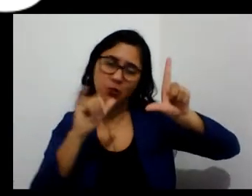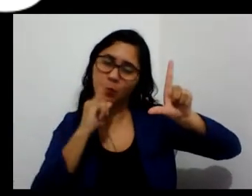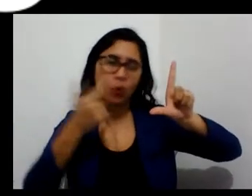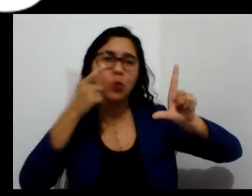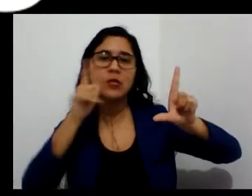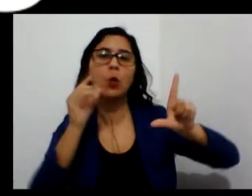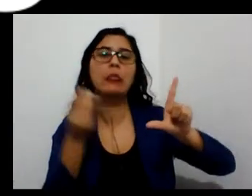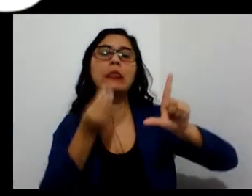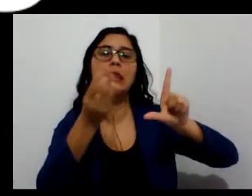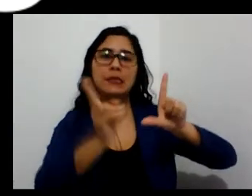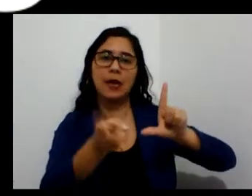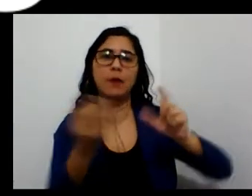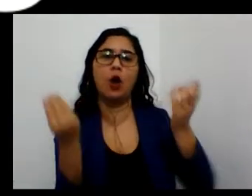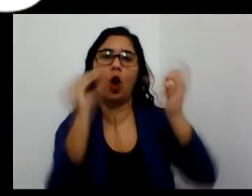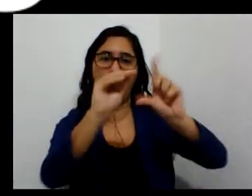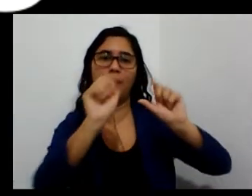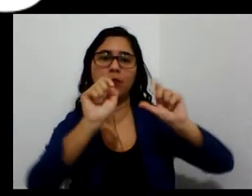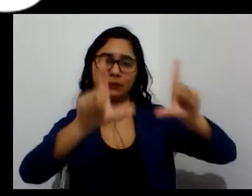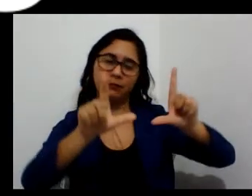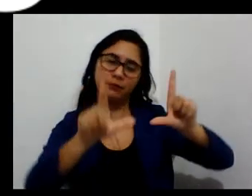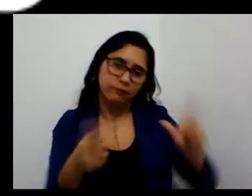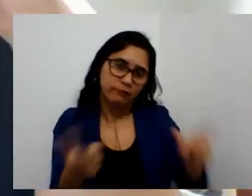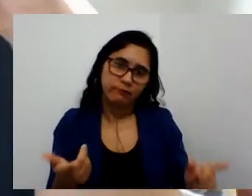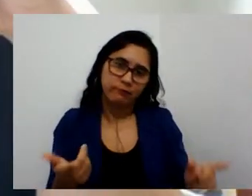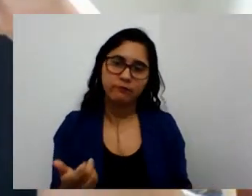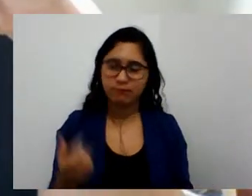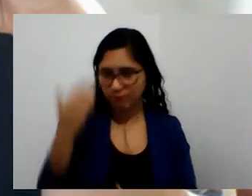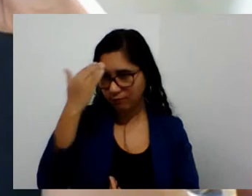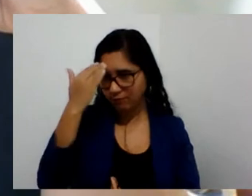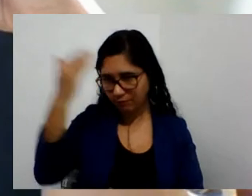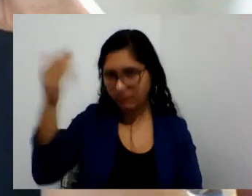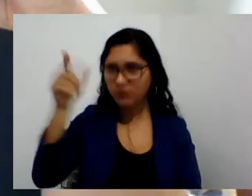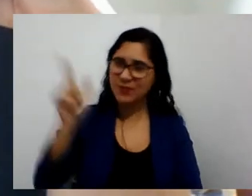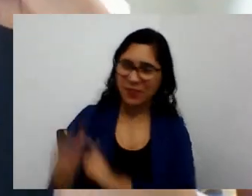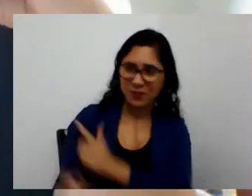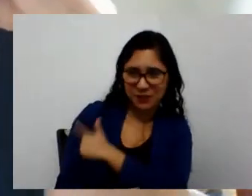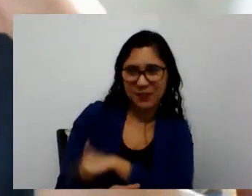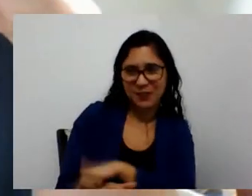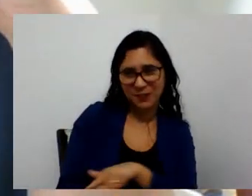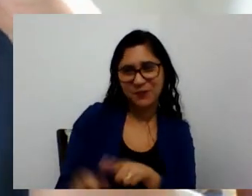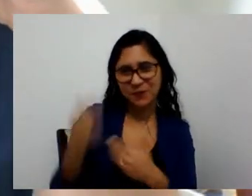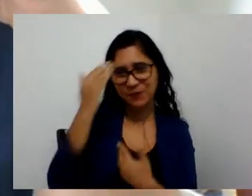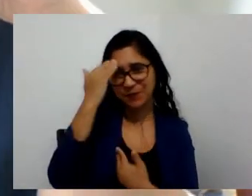tenho como fazer isso. Muito obrigada, professor Valdeck, o senhor foi muito gentil, tranquilo.